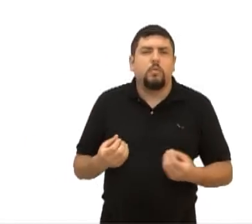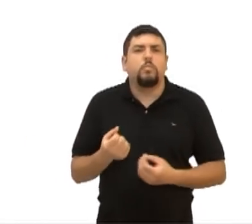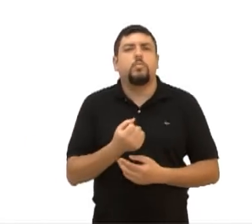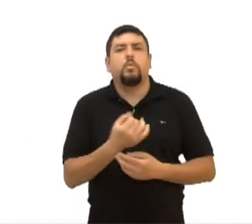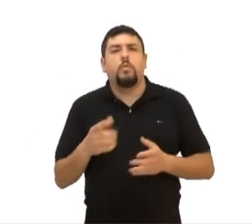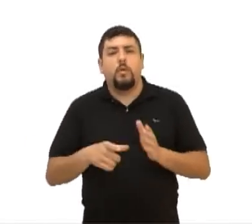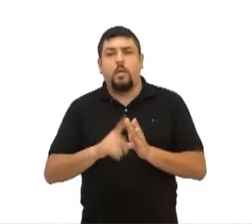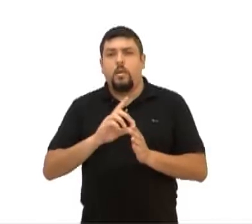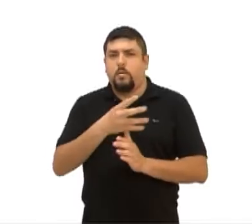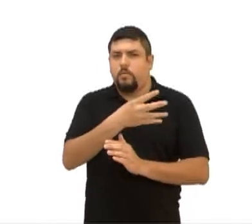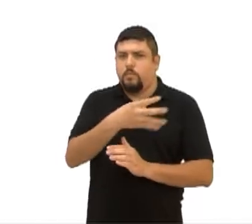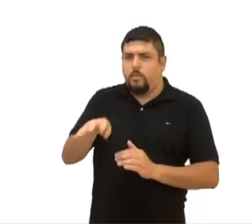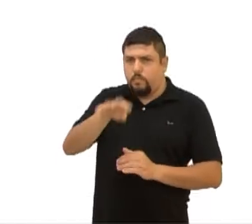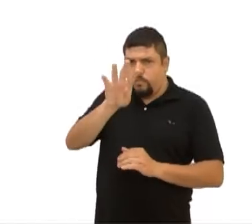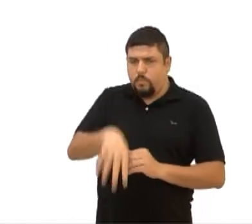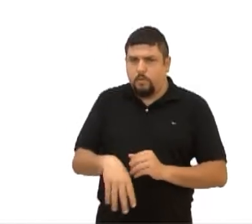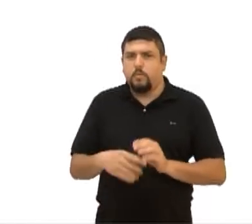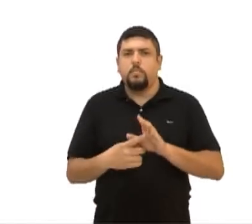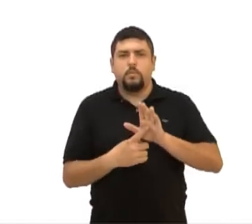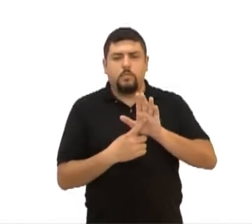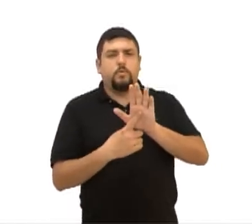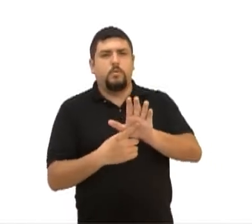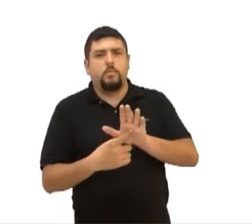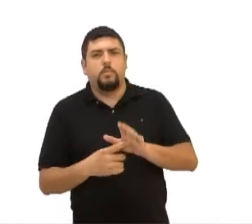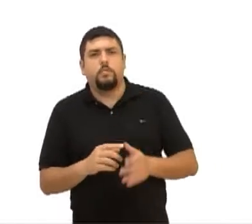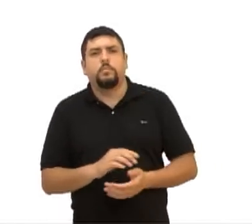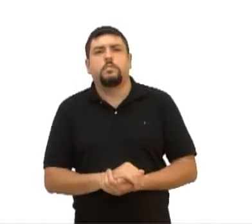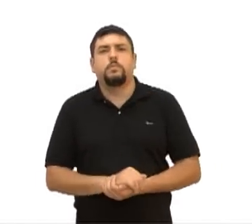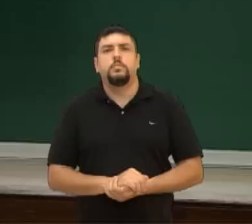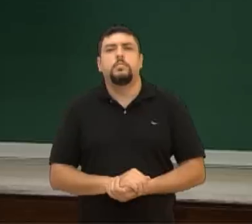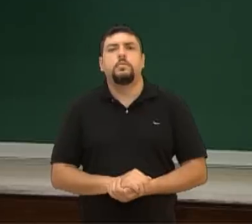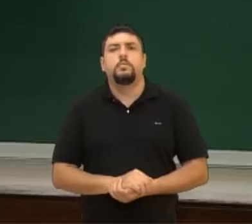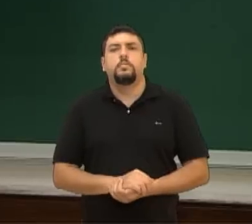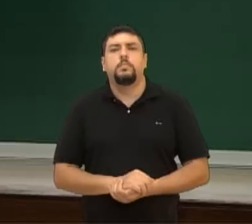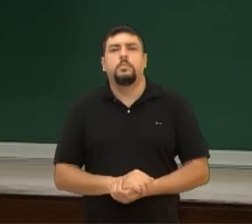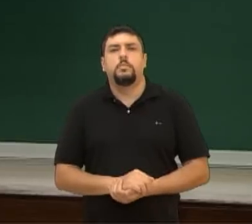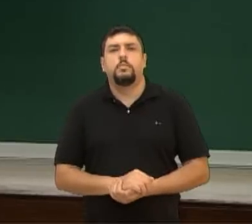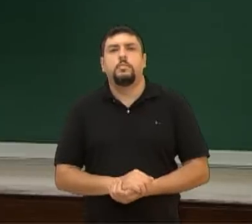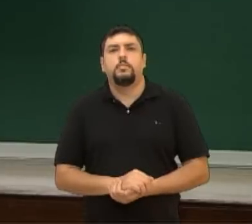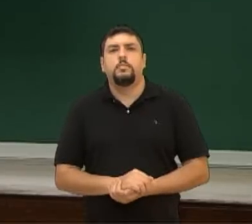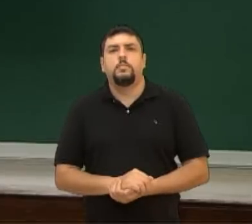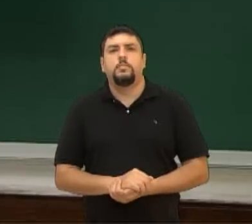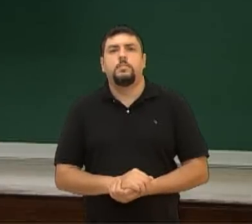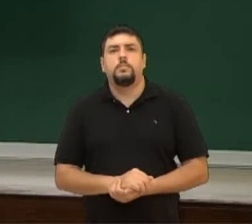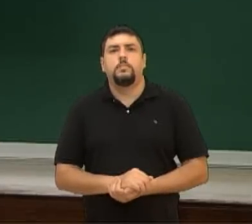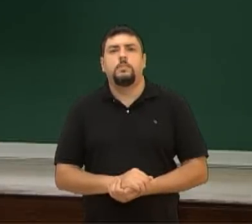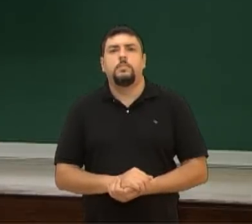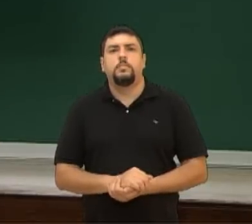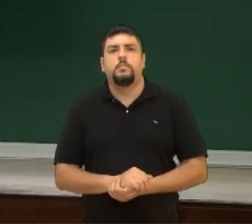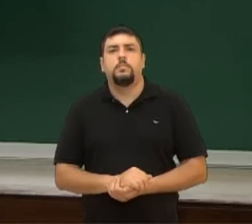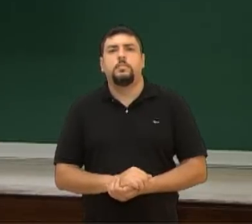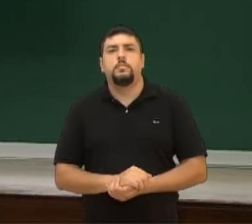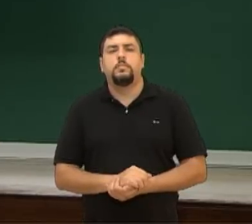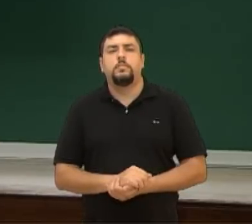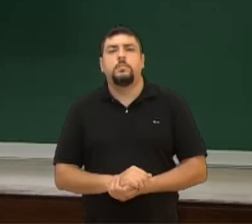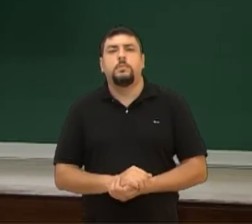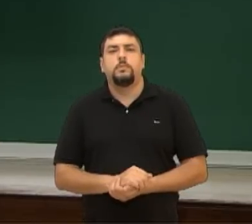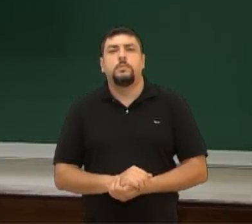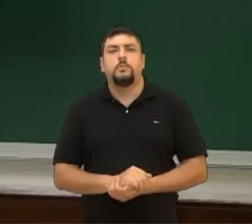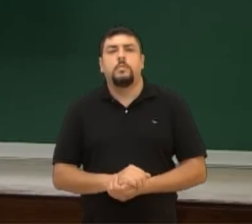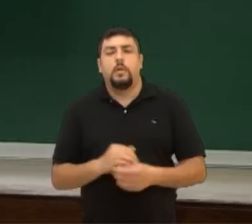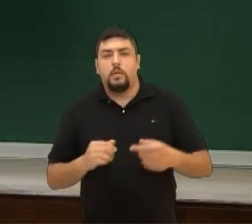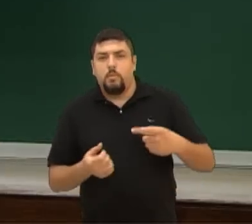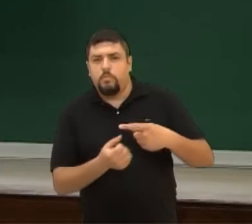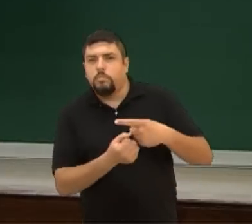e 5, 3 e 4, 1, 2, 3, 4, 5, 6. Evento favorável, 6